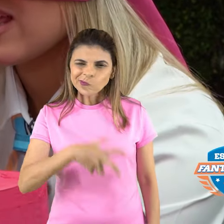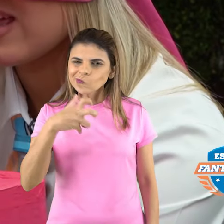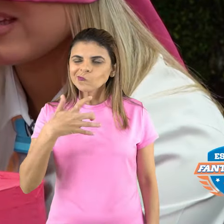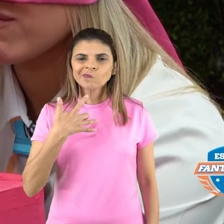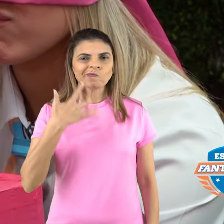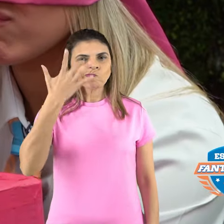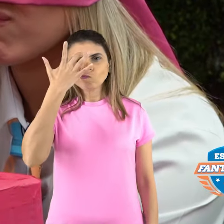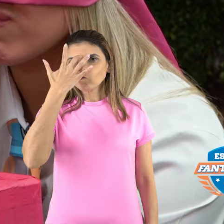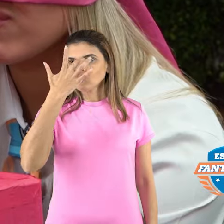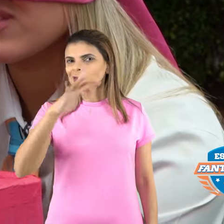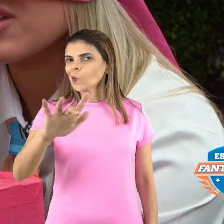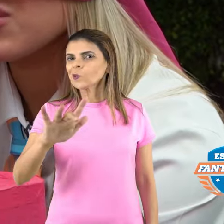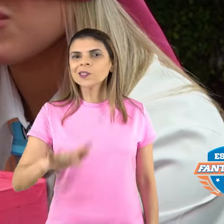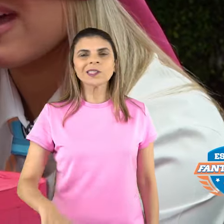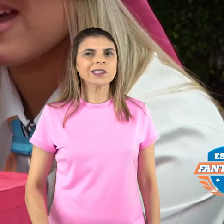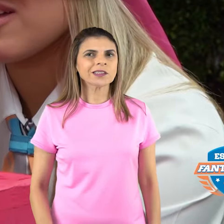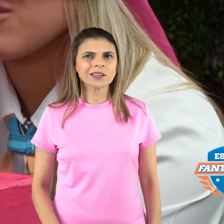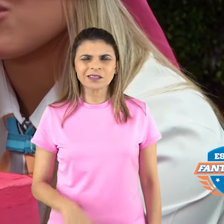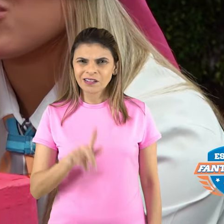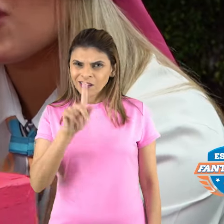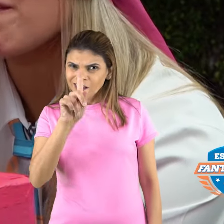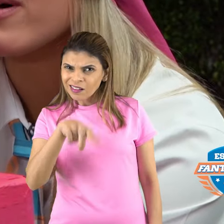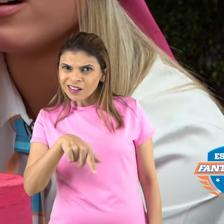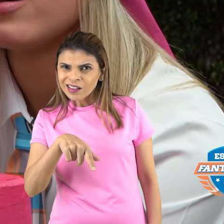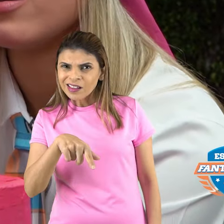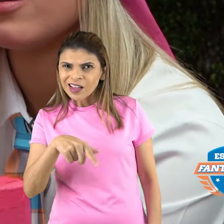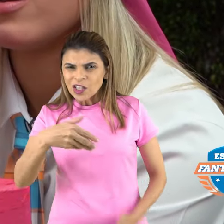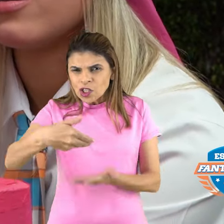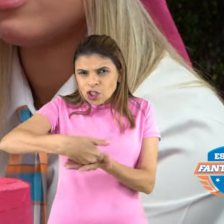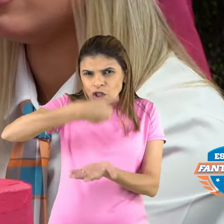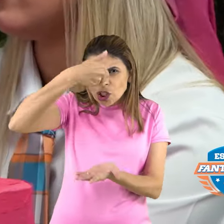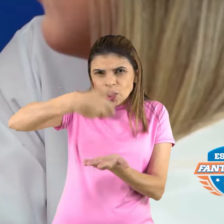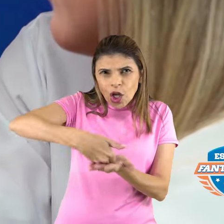não sei. Hum, isso é sopa?